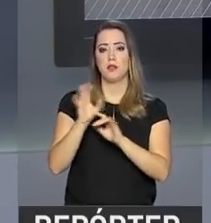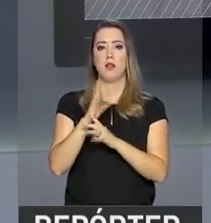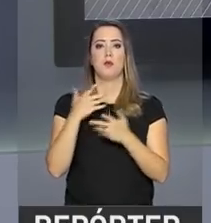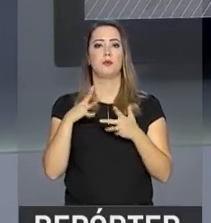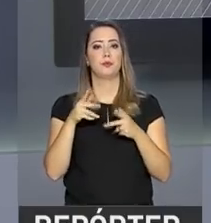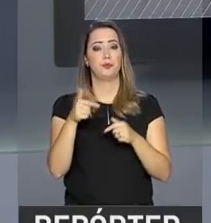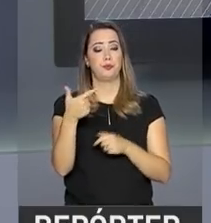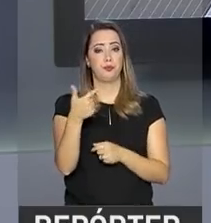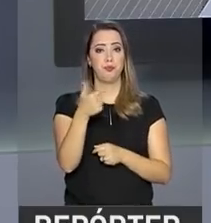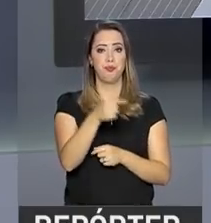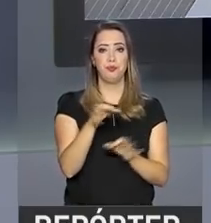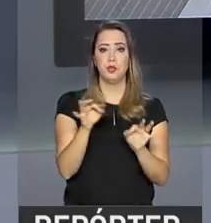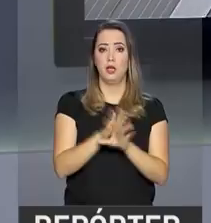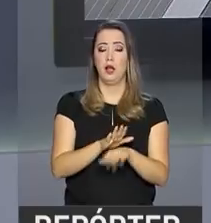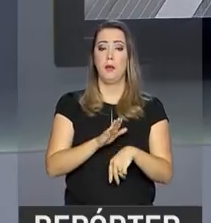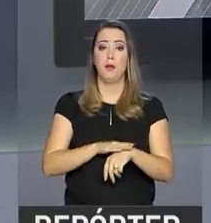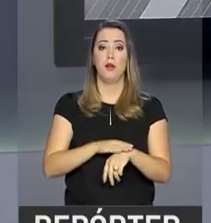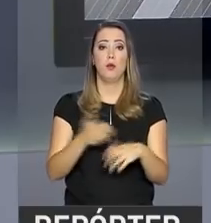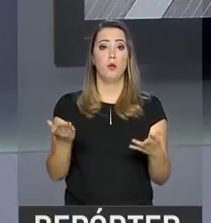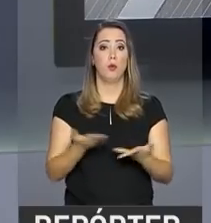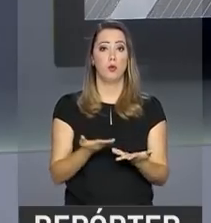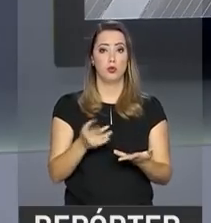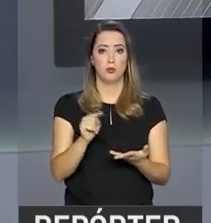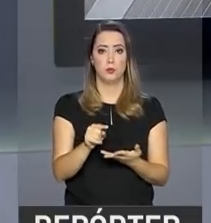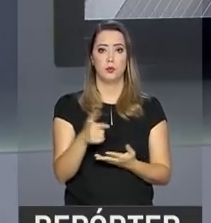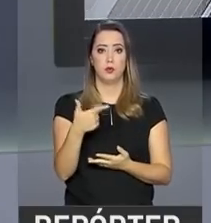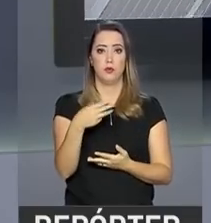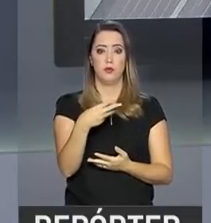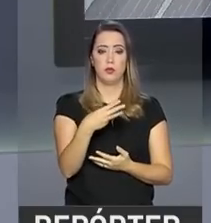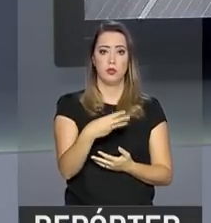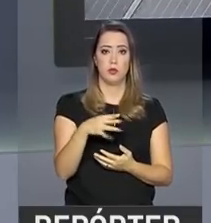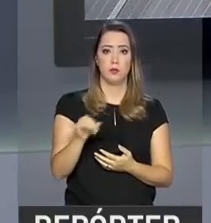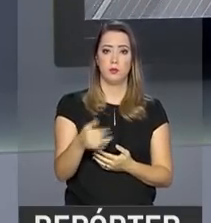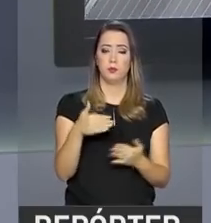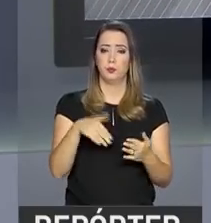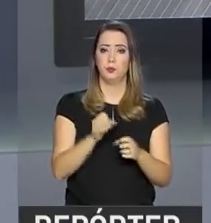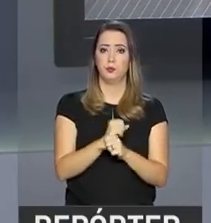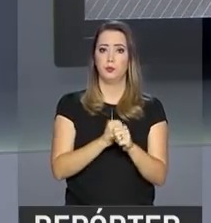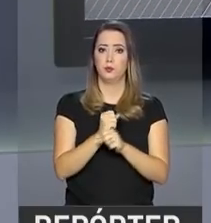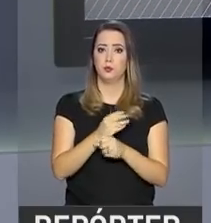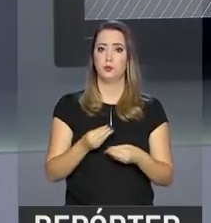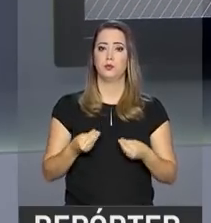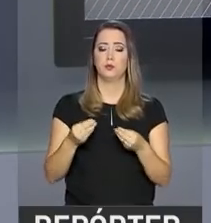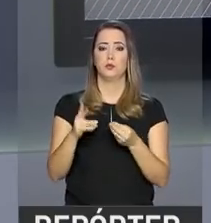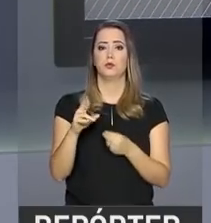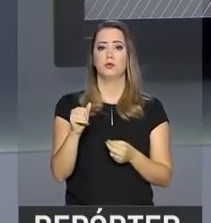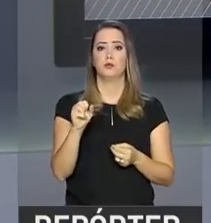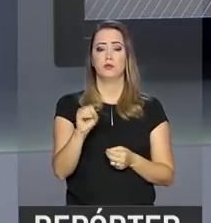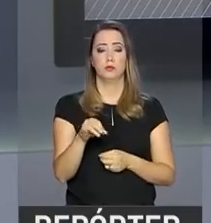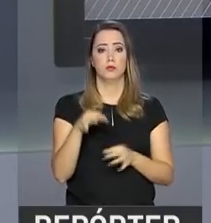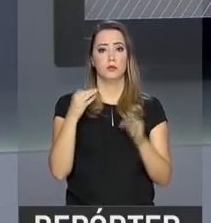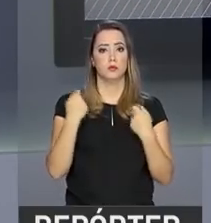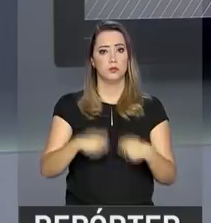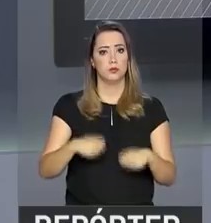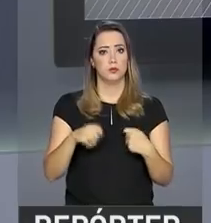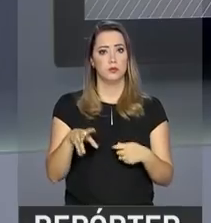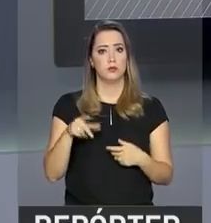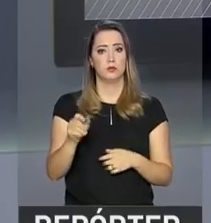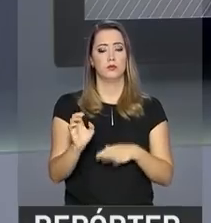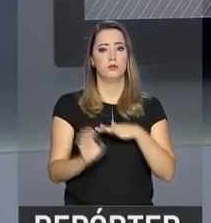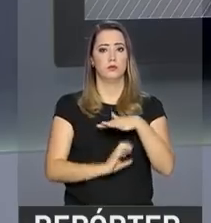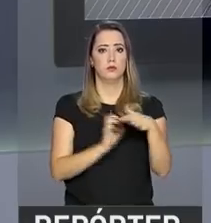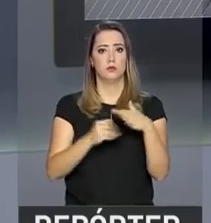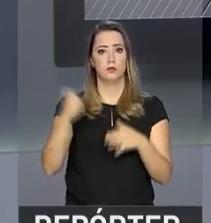2017 termina hoje ele começou no dia 23 de janeiro deste ano a entrega da rais é obrigatória para todas as empresas